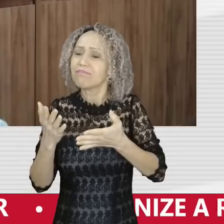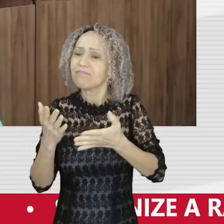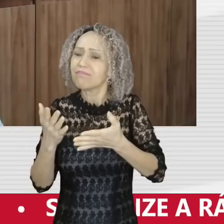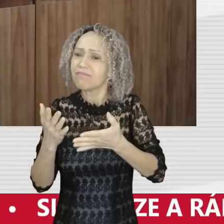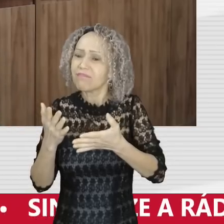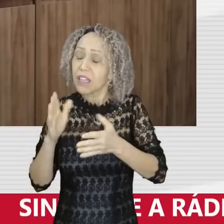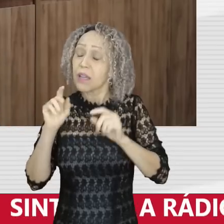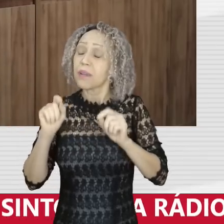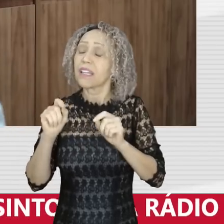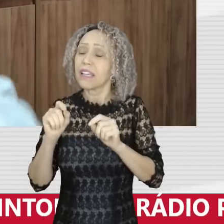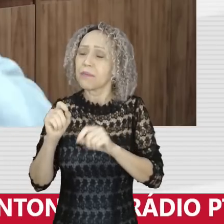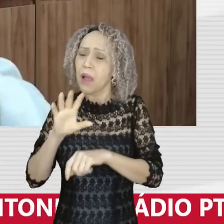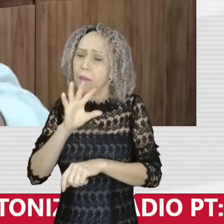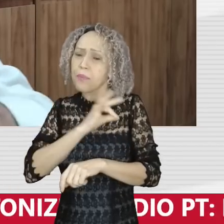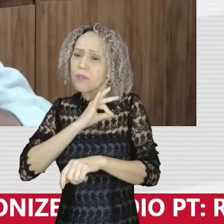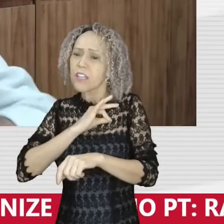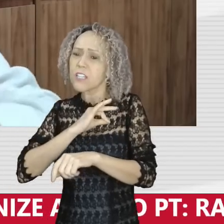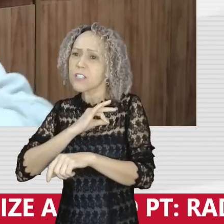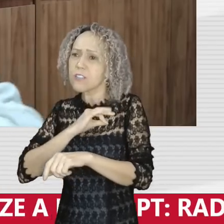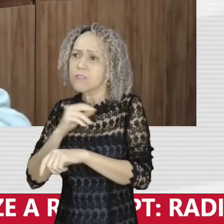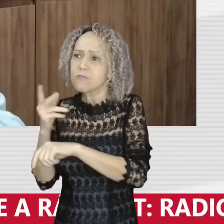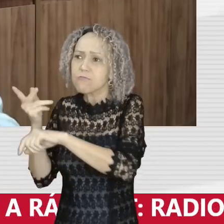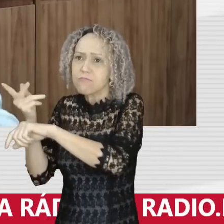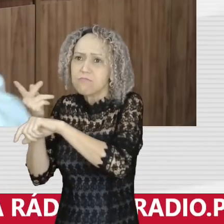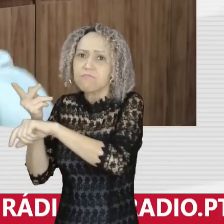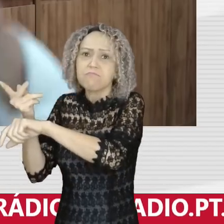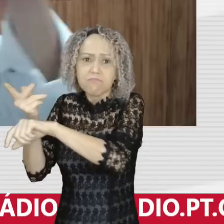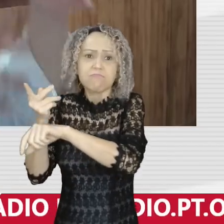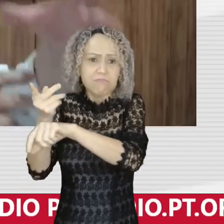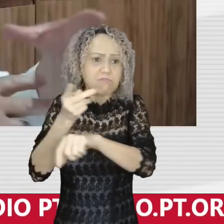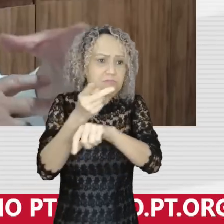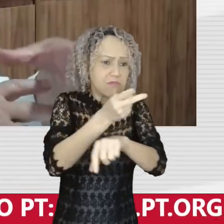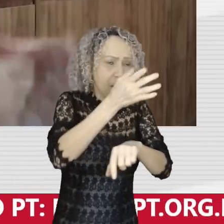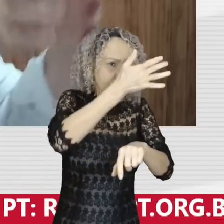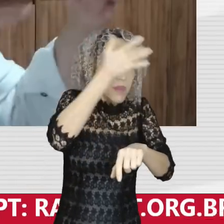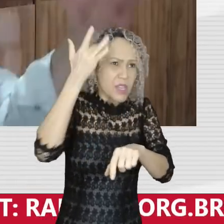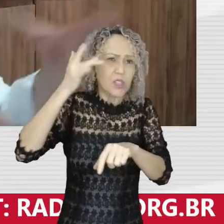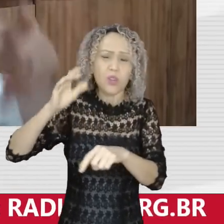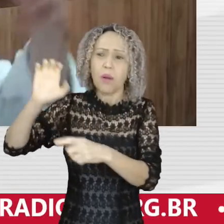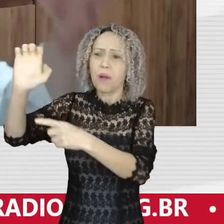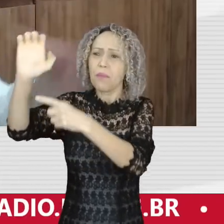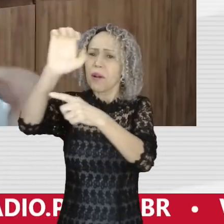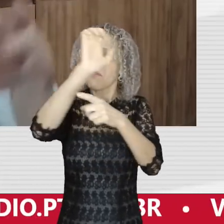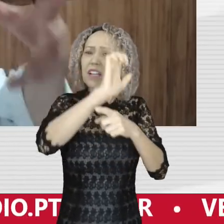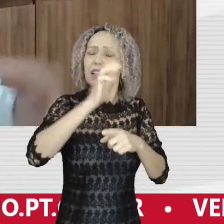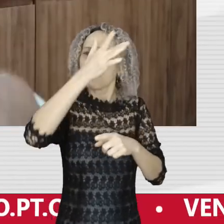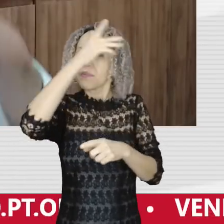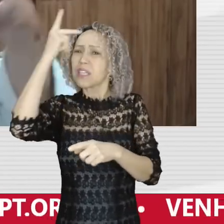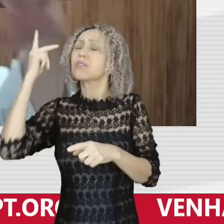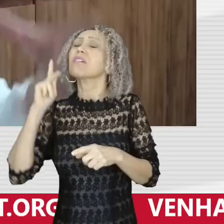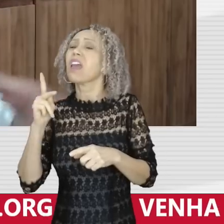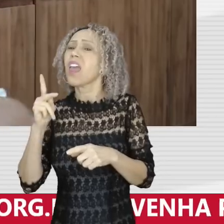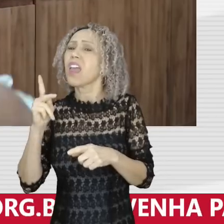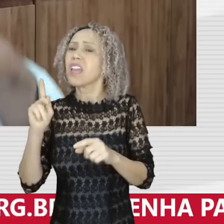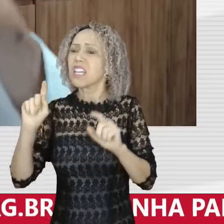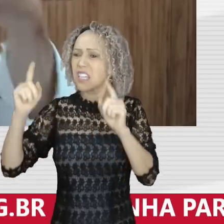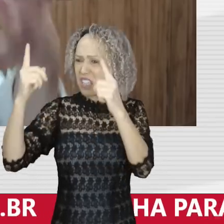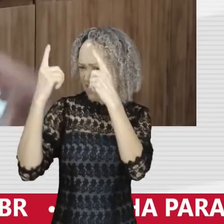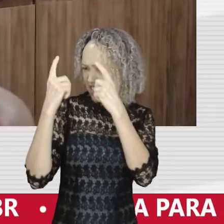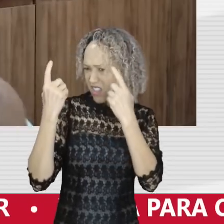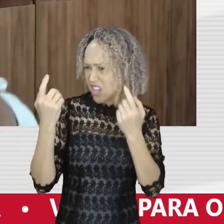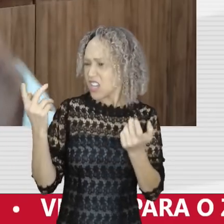a importância dessa manifestação, o que a gente está vendo isso aí, a descoberta de que tem adversários